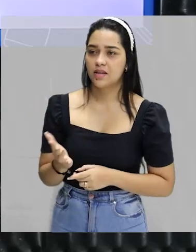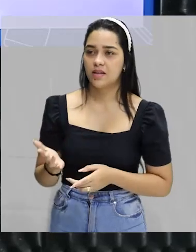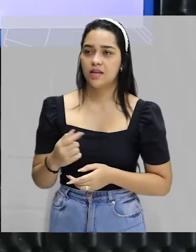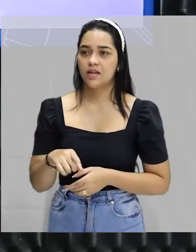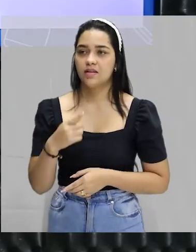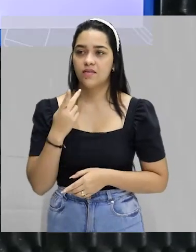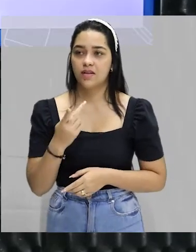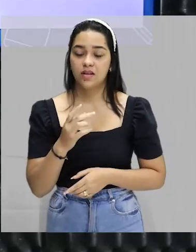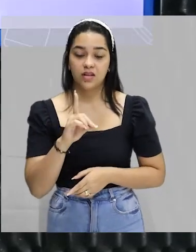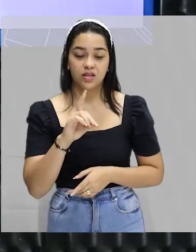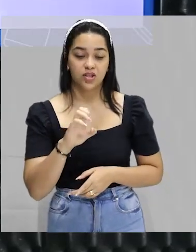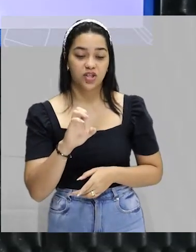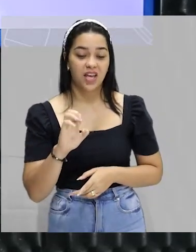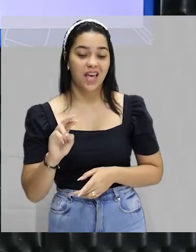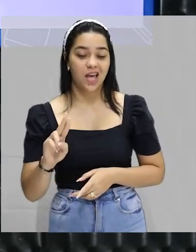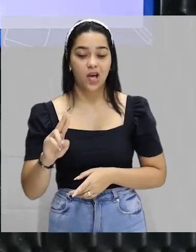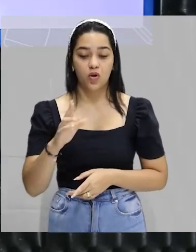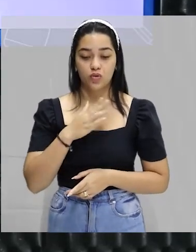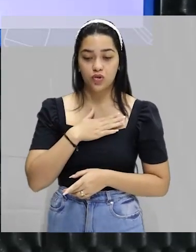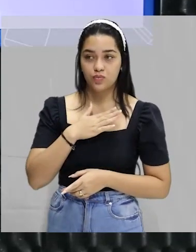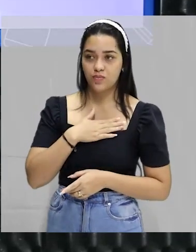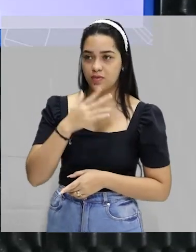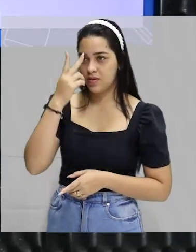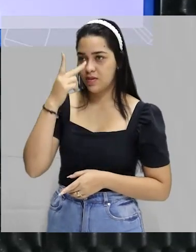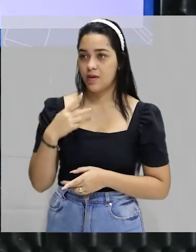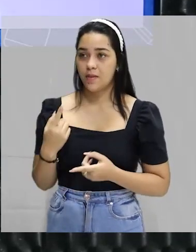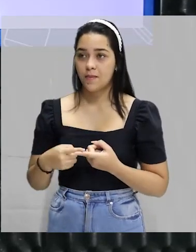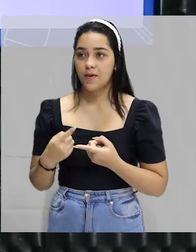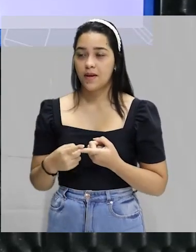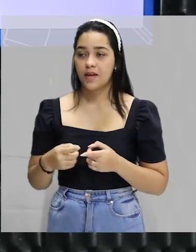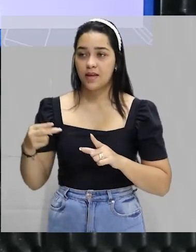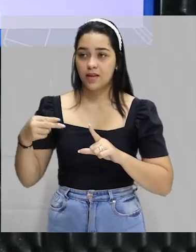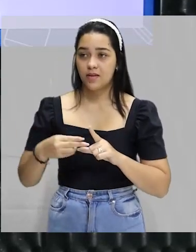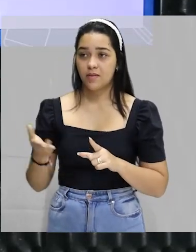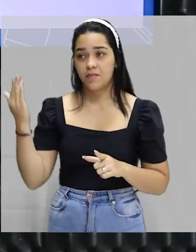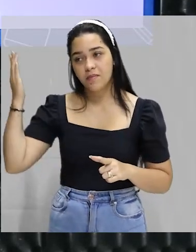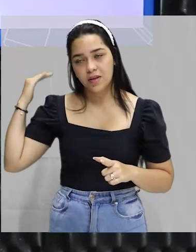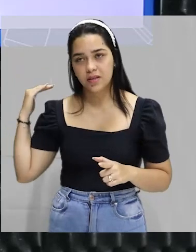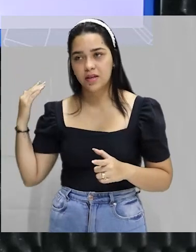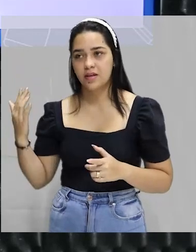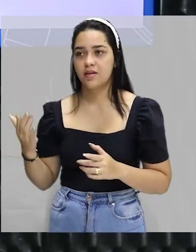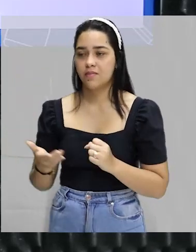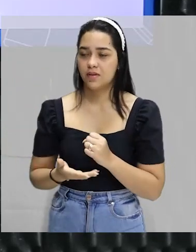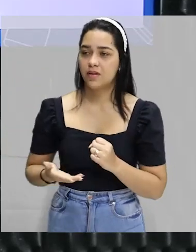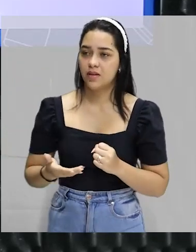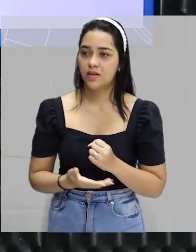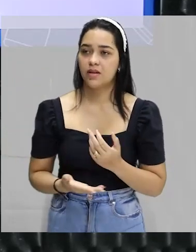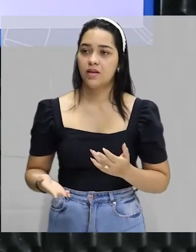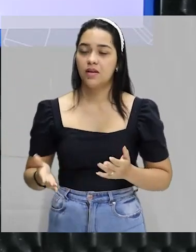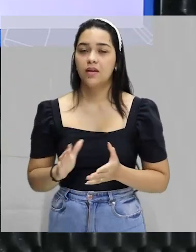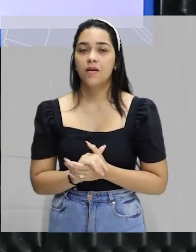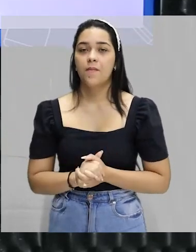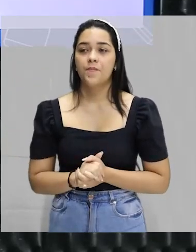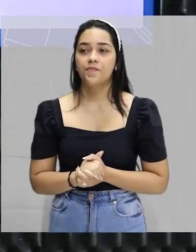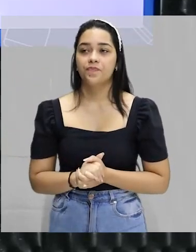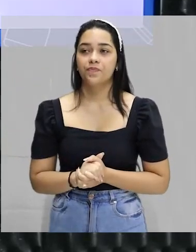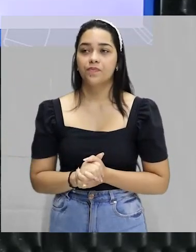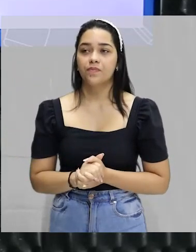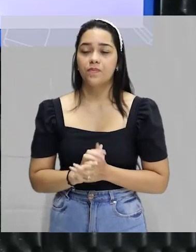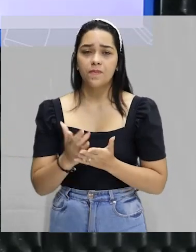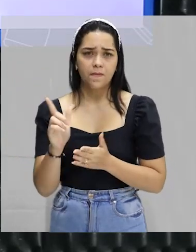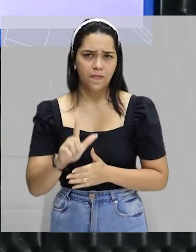eles falam assim, de eu, de minha pessoa. Porque aquela novela é uma novela de época, né, baseada numa obra